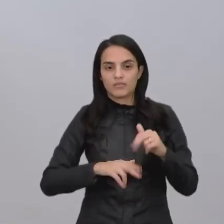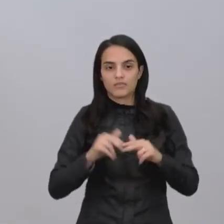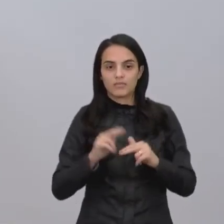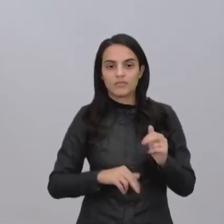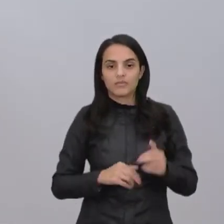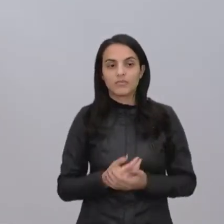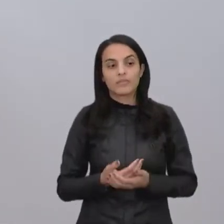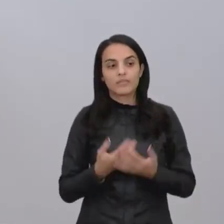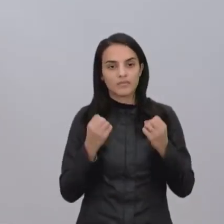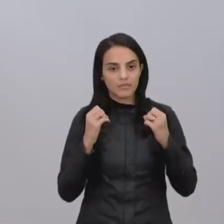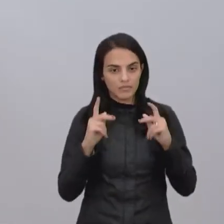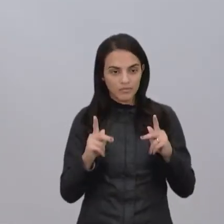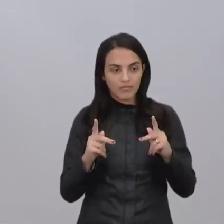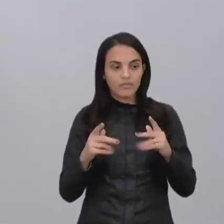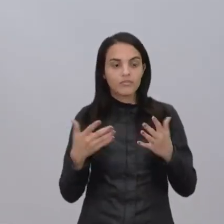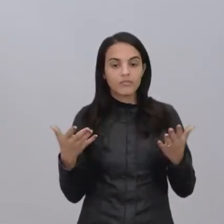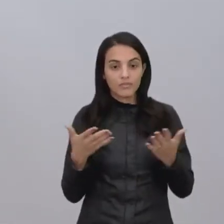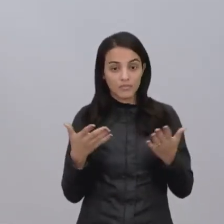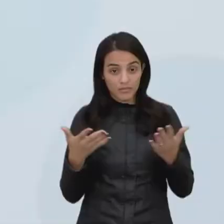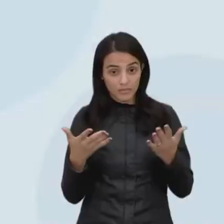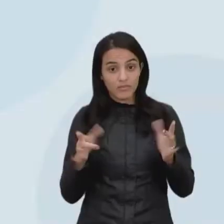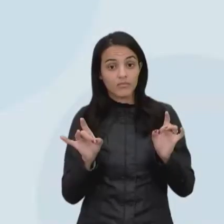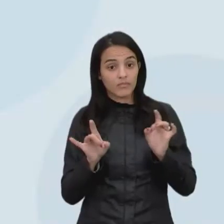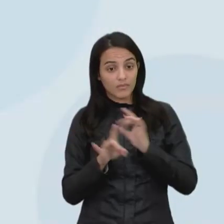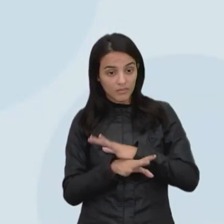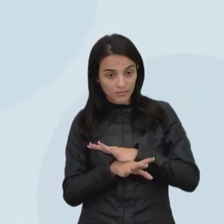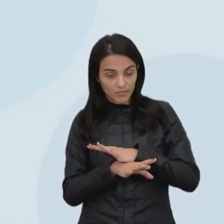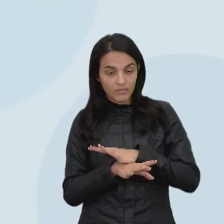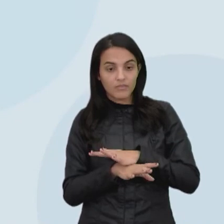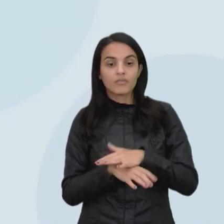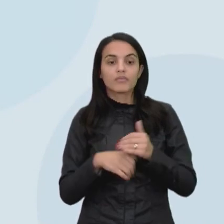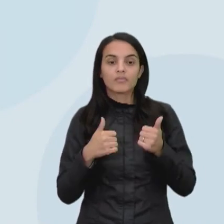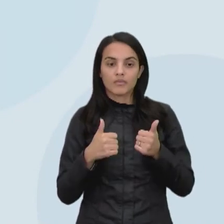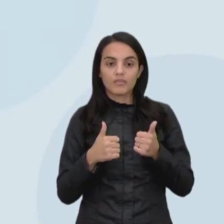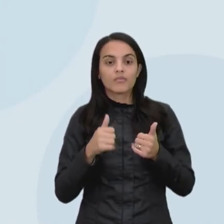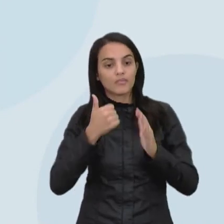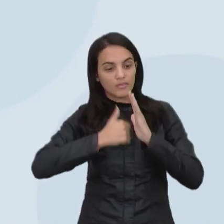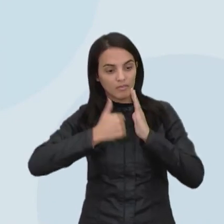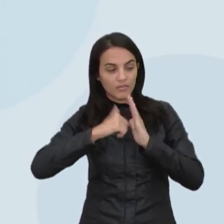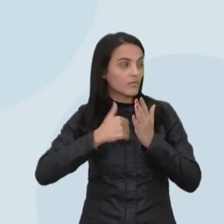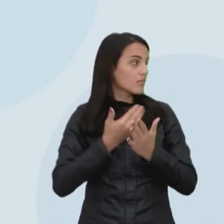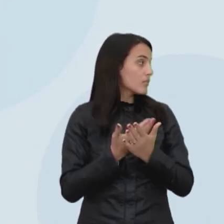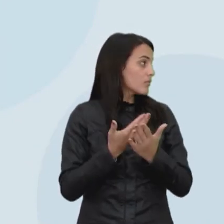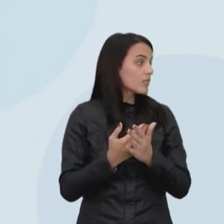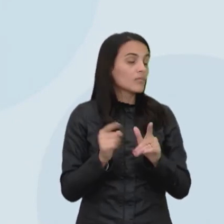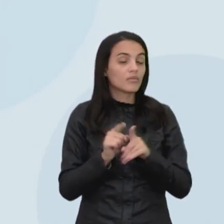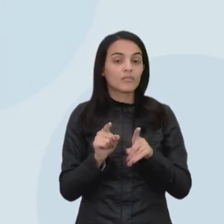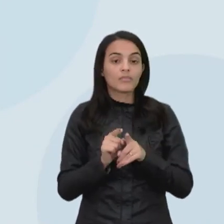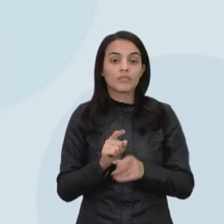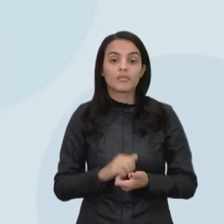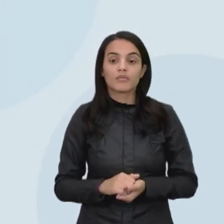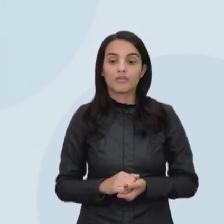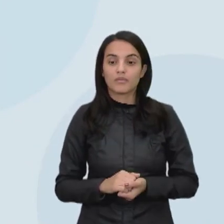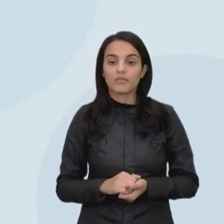produtos. Então, olha só, pessoal, eu vou ficando por aqui, avaliem a nossa aula